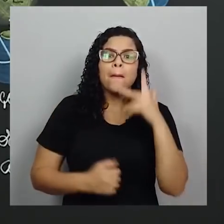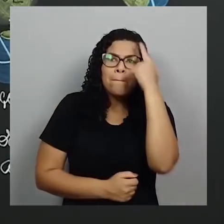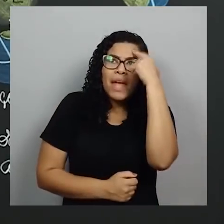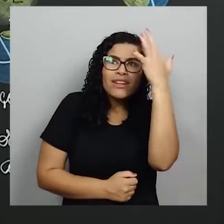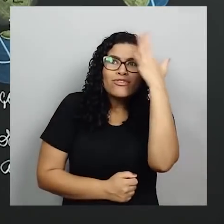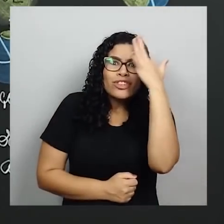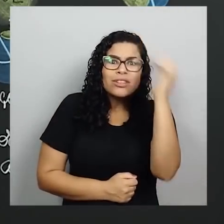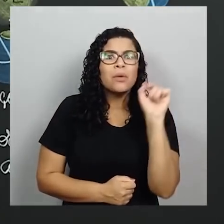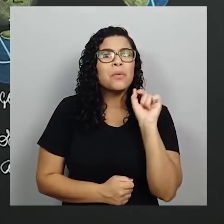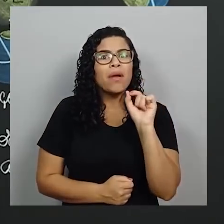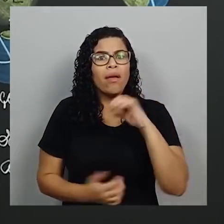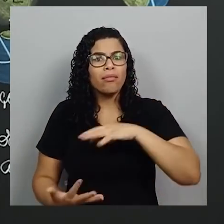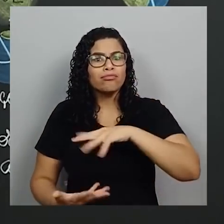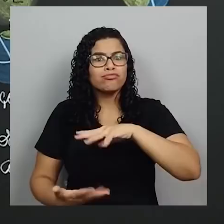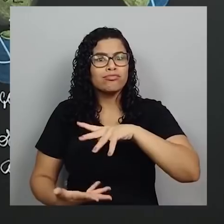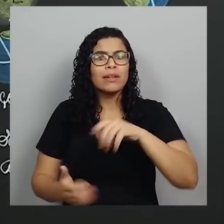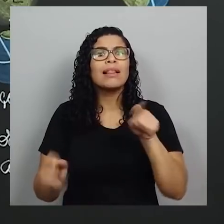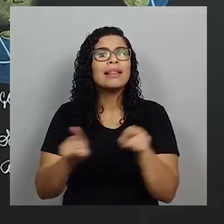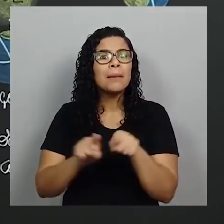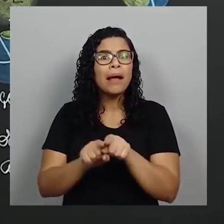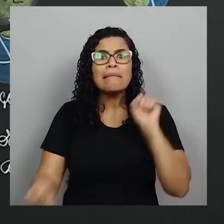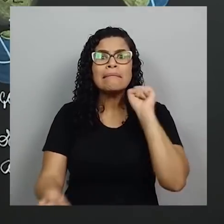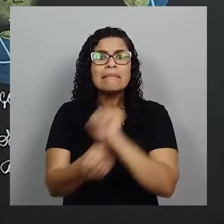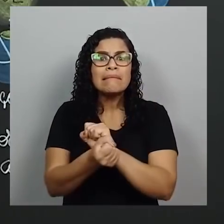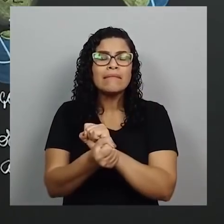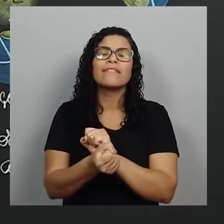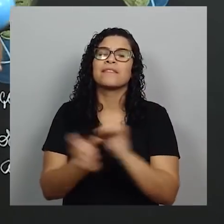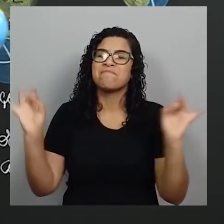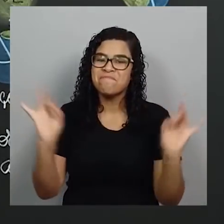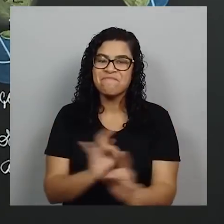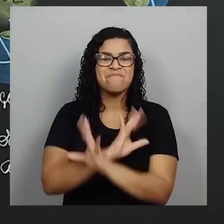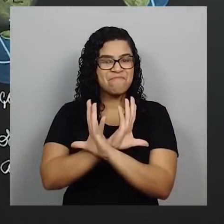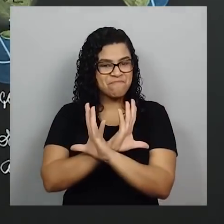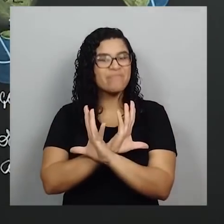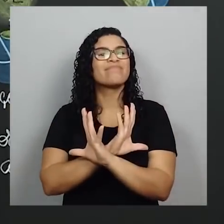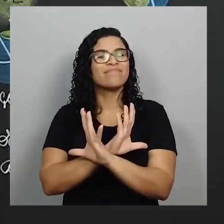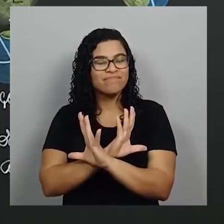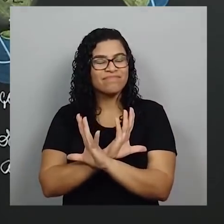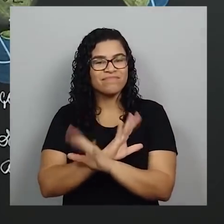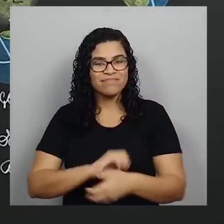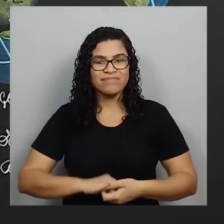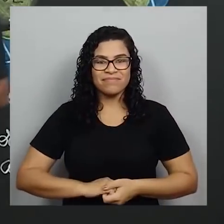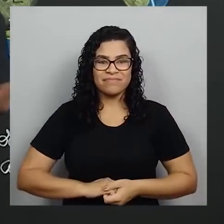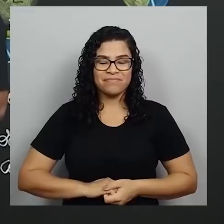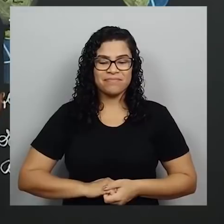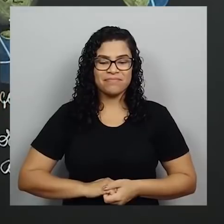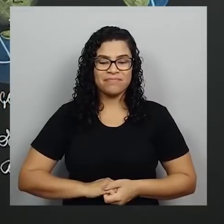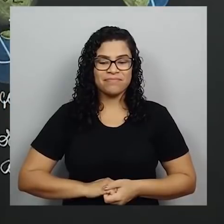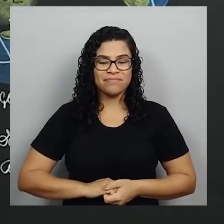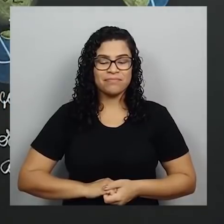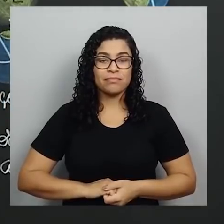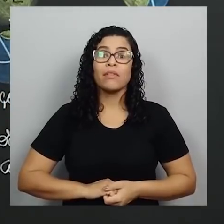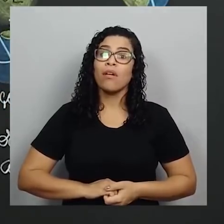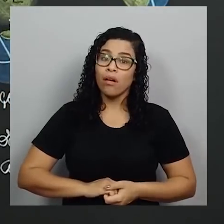nessa velocidadezinha dela. Acabou tudo. Tudo perderia seu eixo, seria lançado longe. Aí